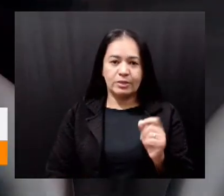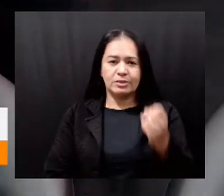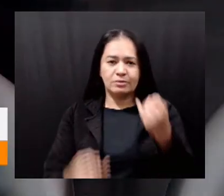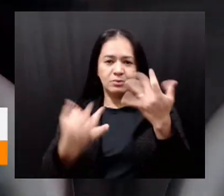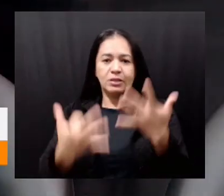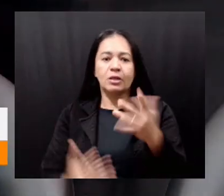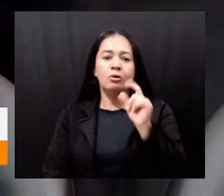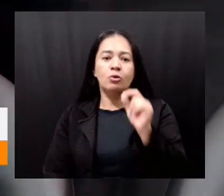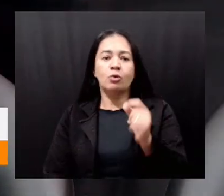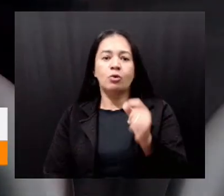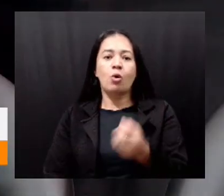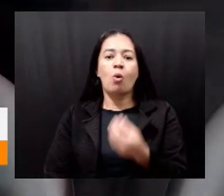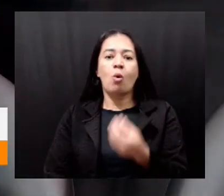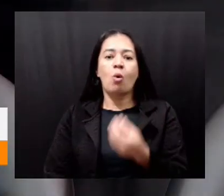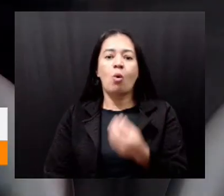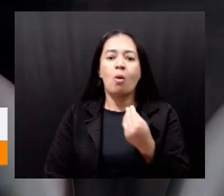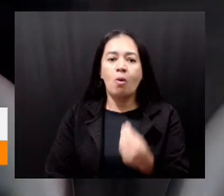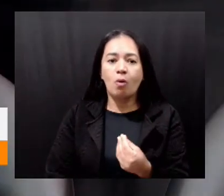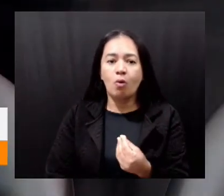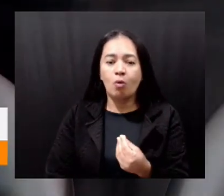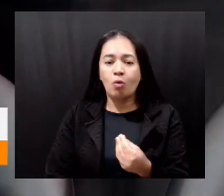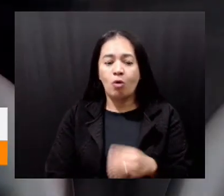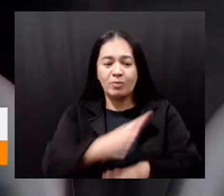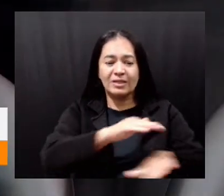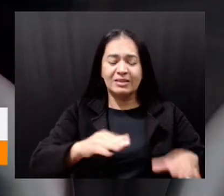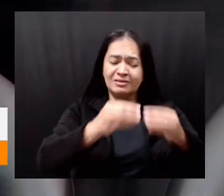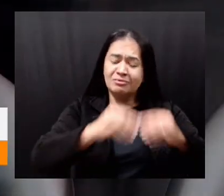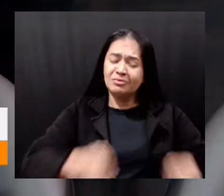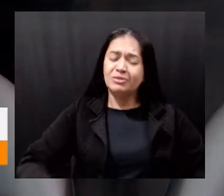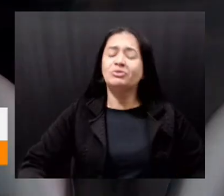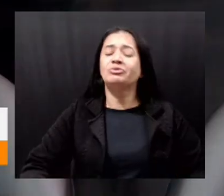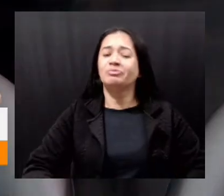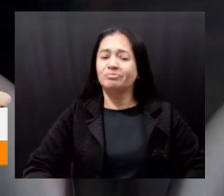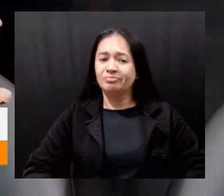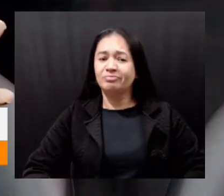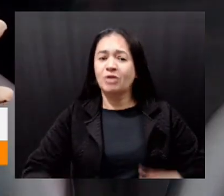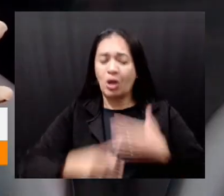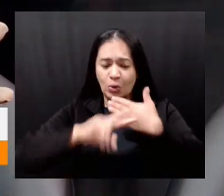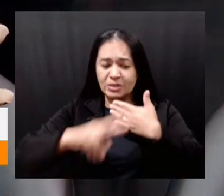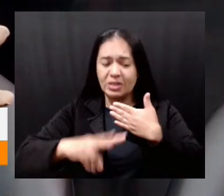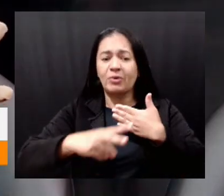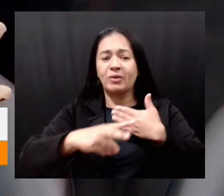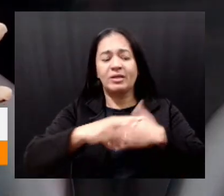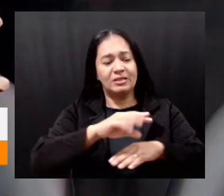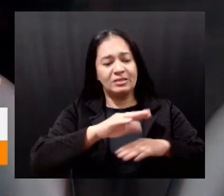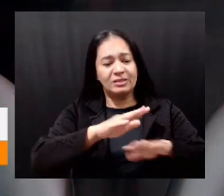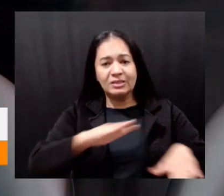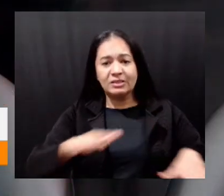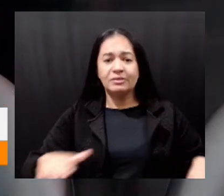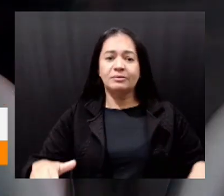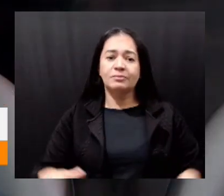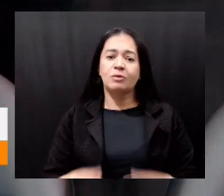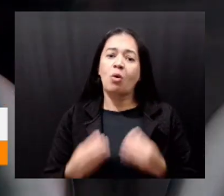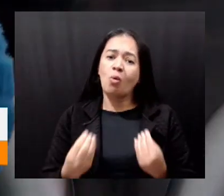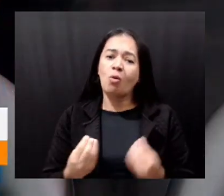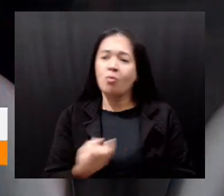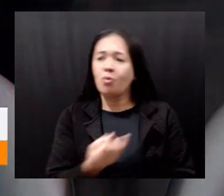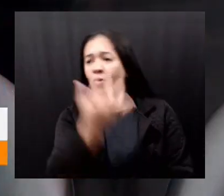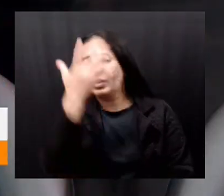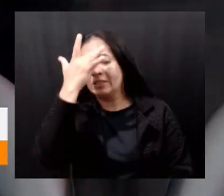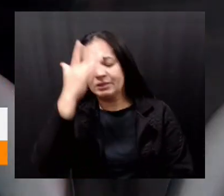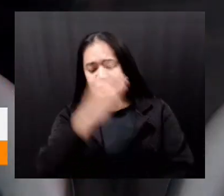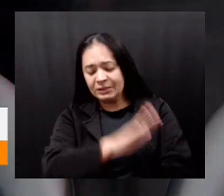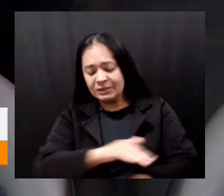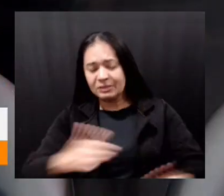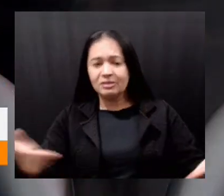as crianças. Eu que Sim. trabalho muito com Uhum. criança e adolescente também, quantas crianças são afetadas hoje, né, com a depressão